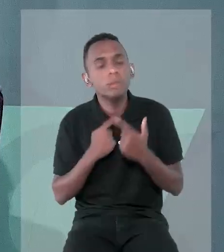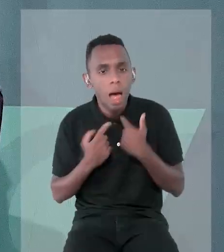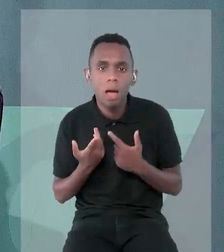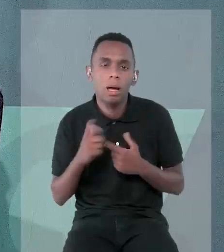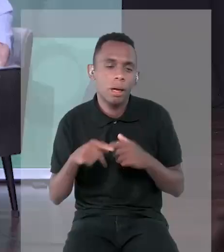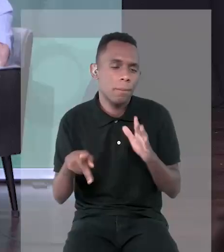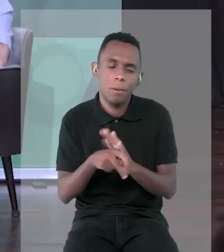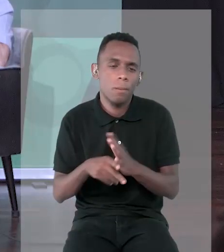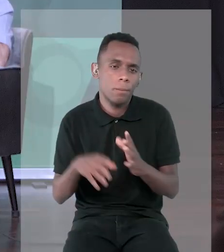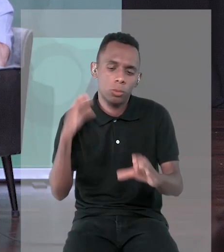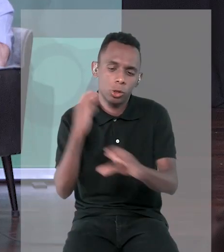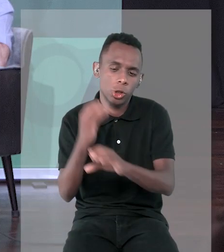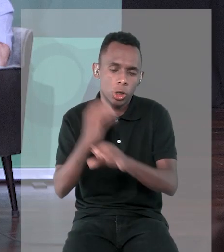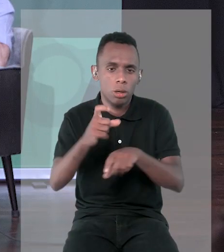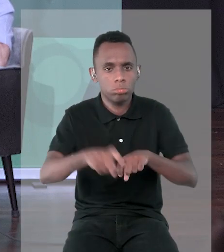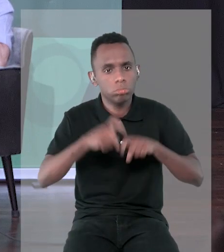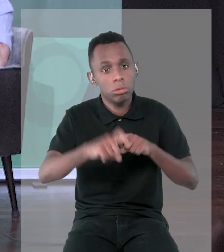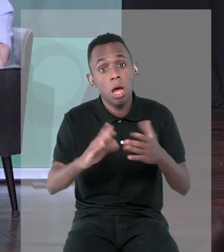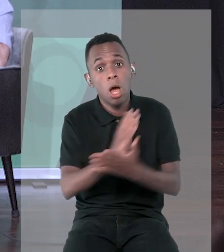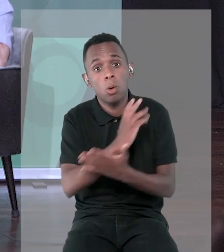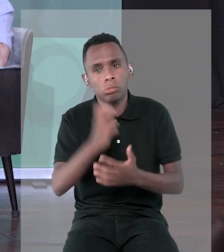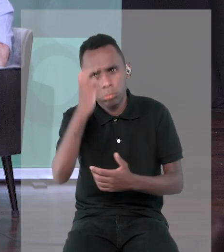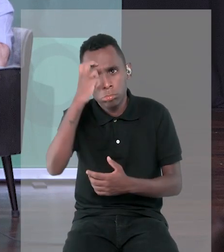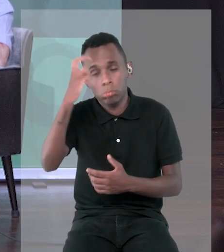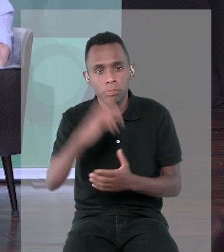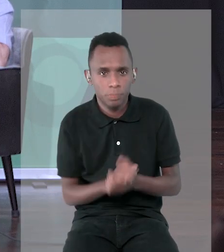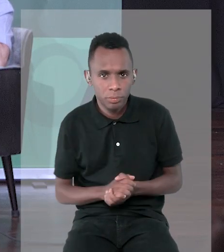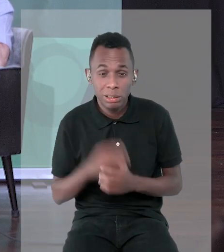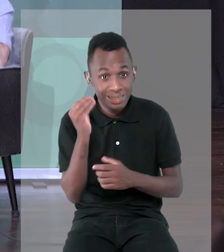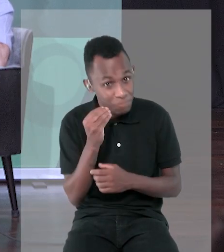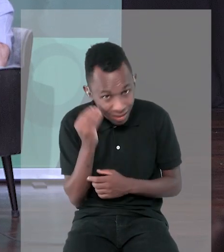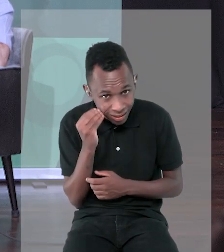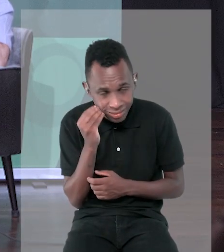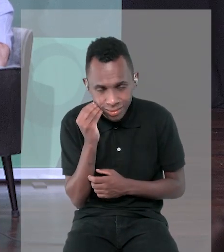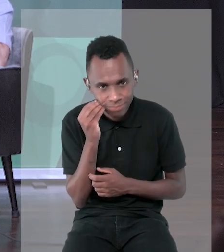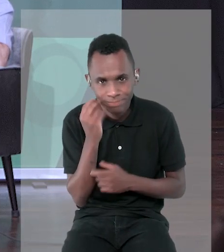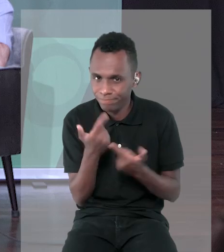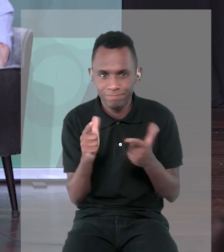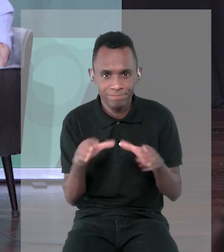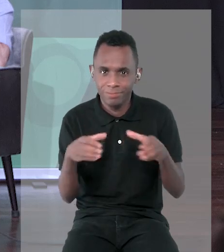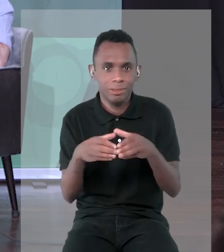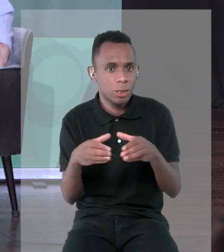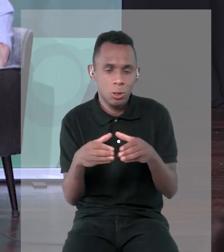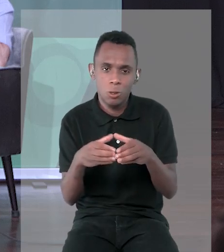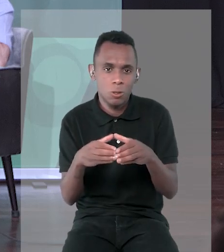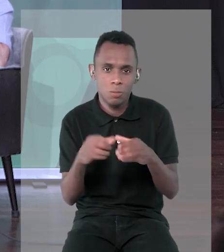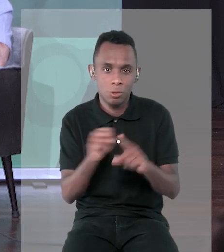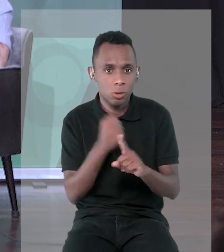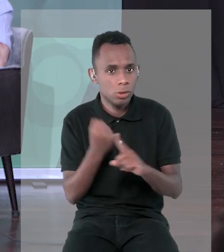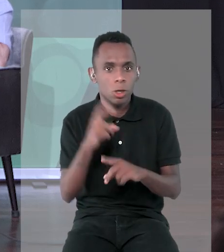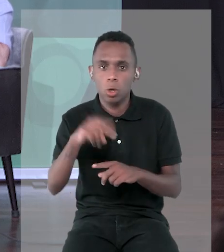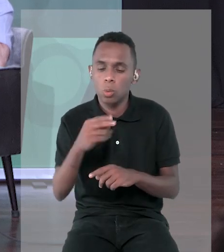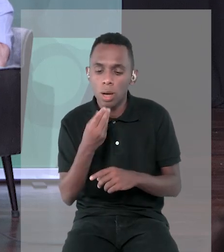são engenheiros agrônomos, são alguns intelectuais. Eles não têm experiência da comunidade, eles nunca